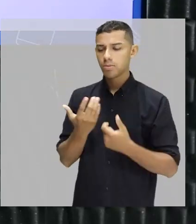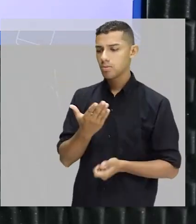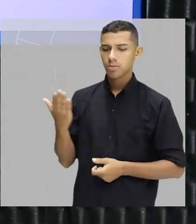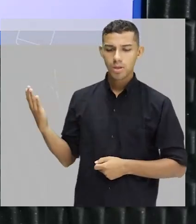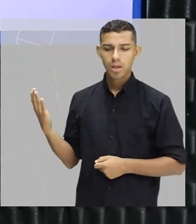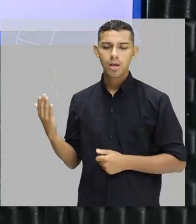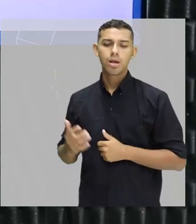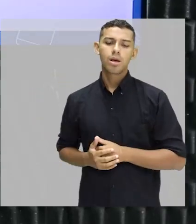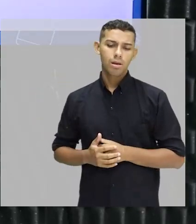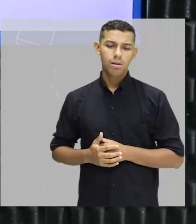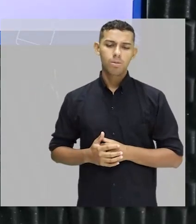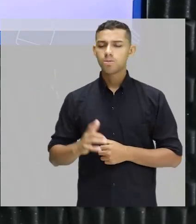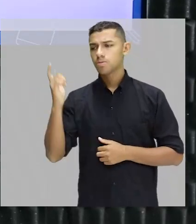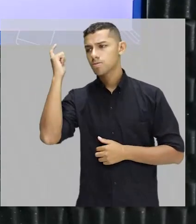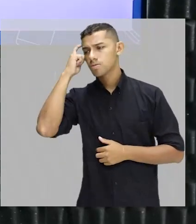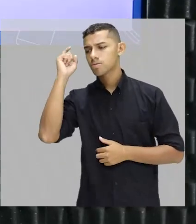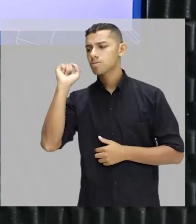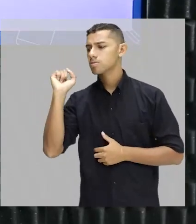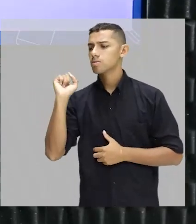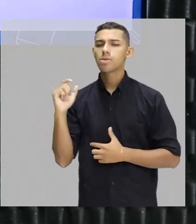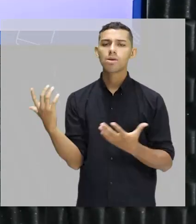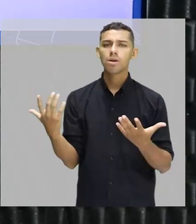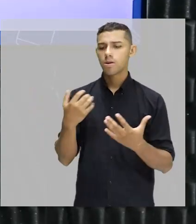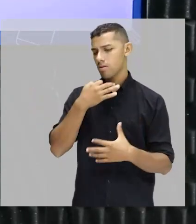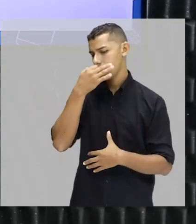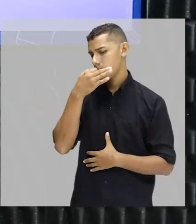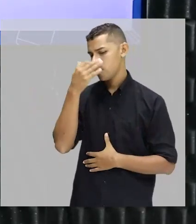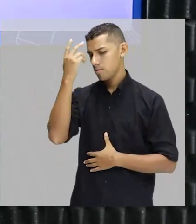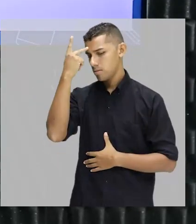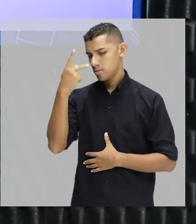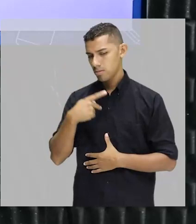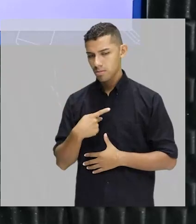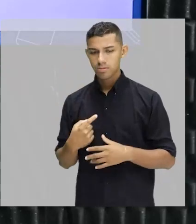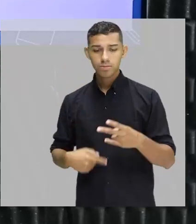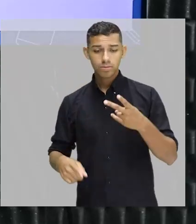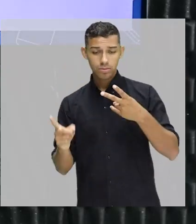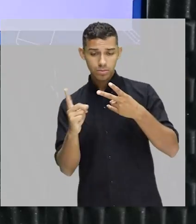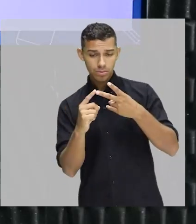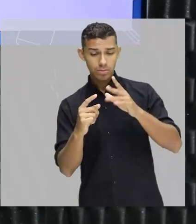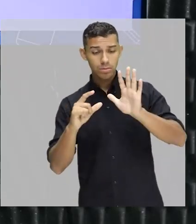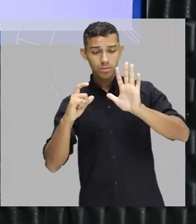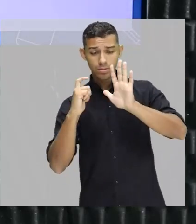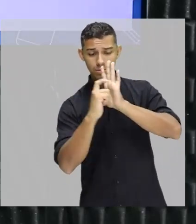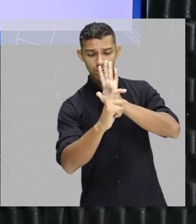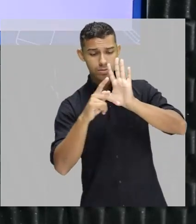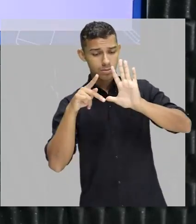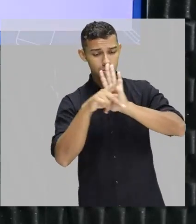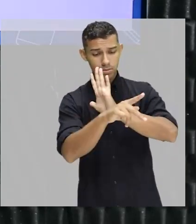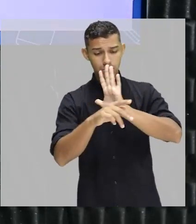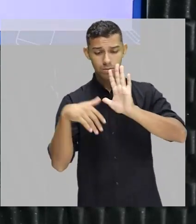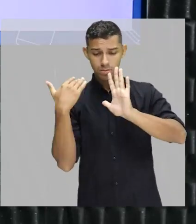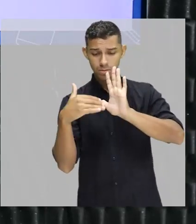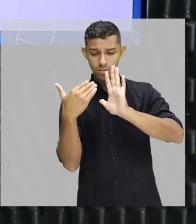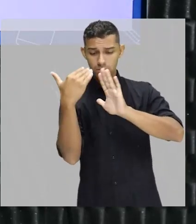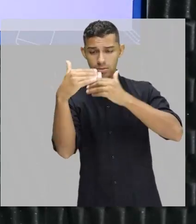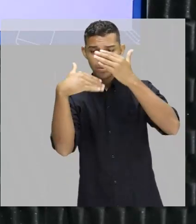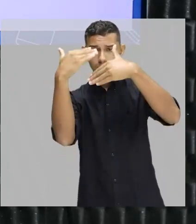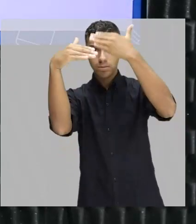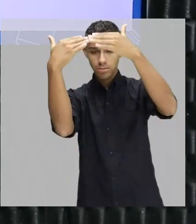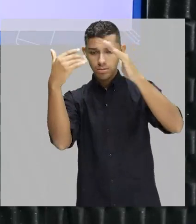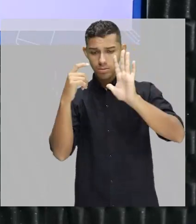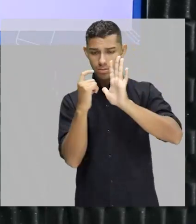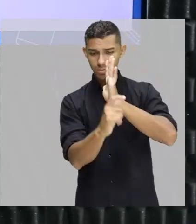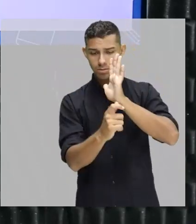do que você vai defender, né? Do seu ponto de vista. O desenvolvimento. No desenvolvimento,